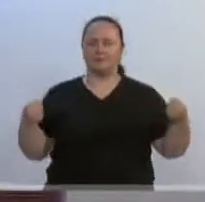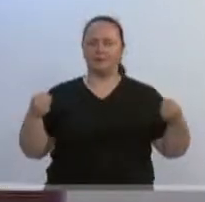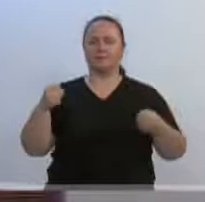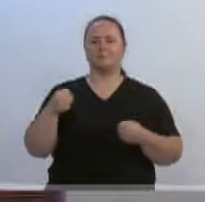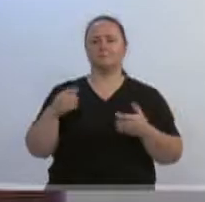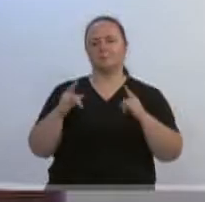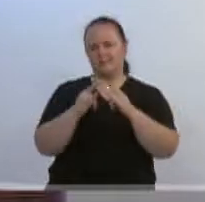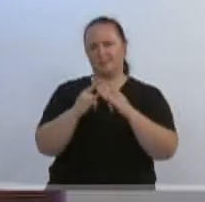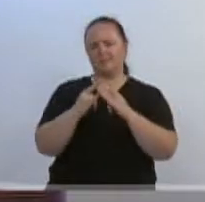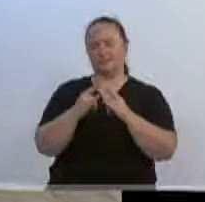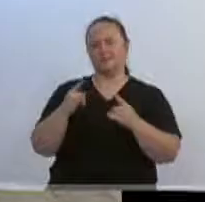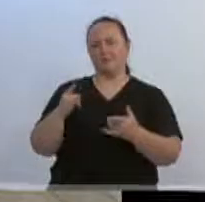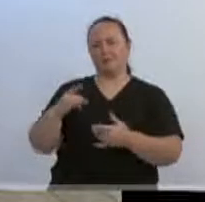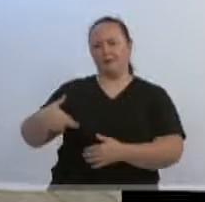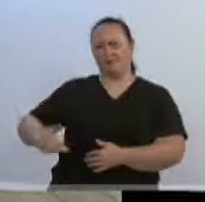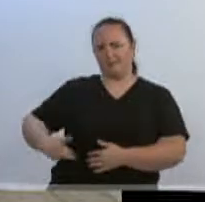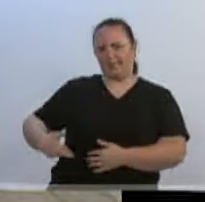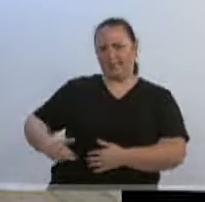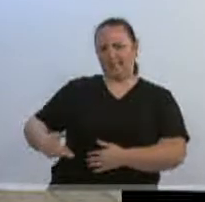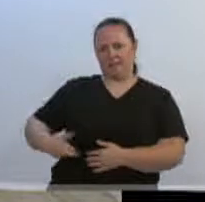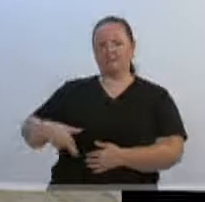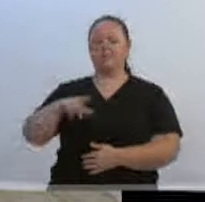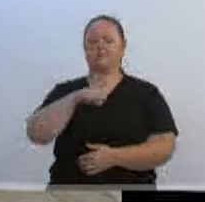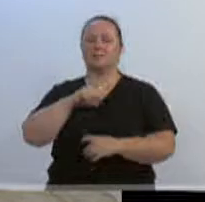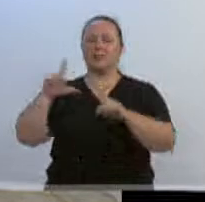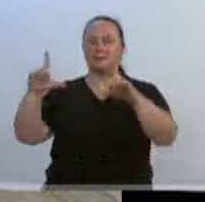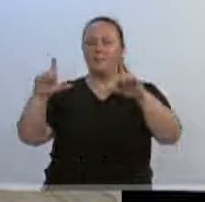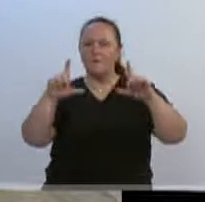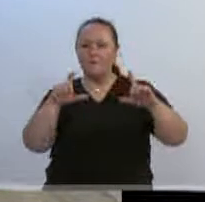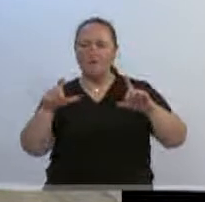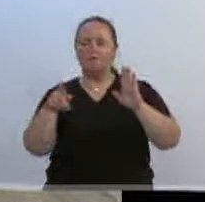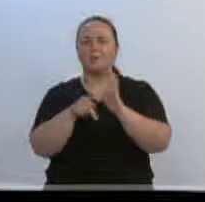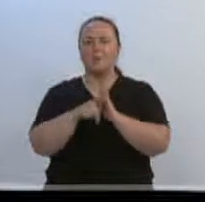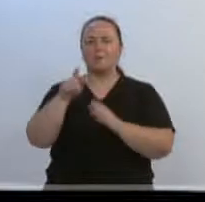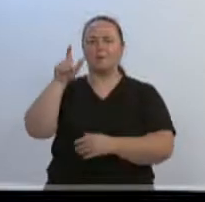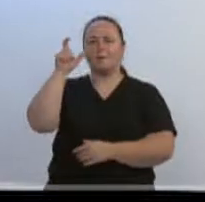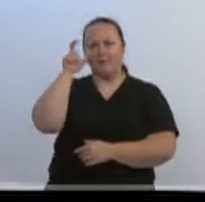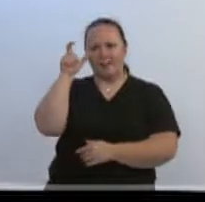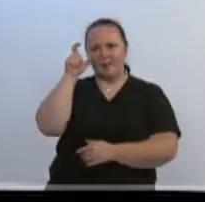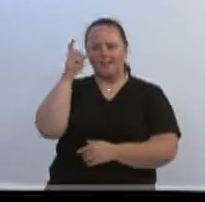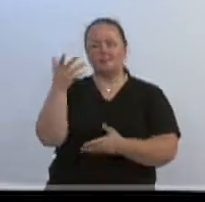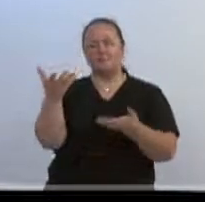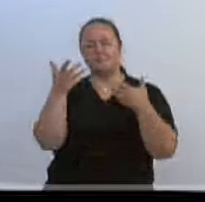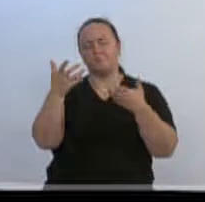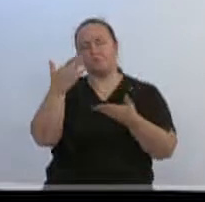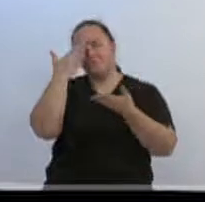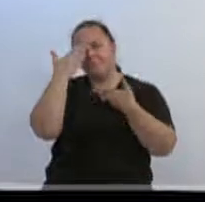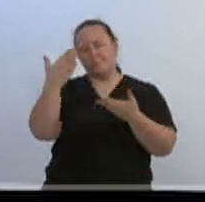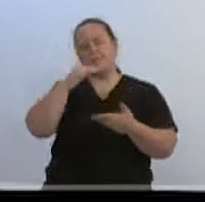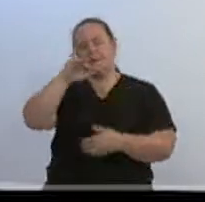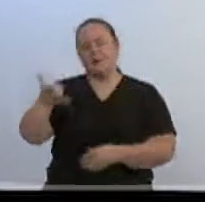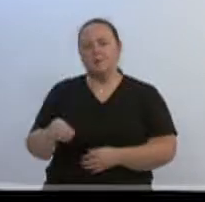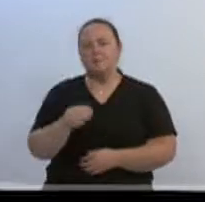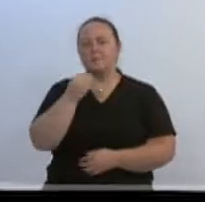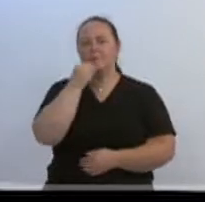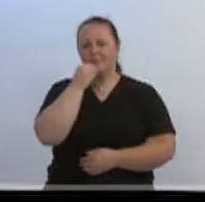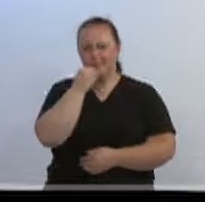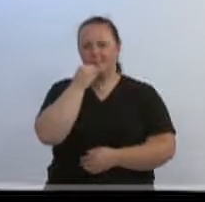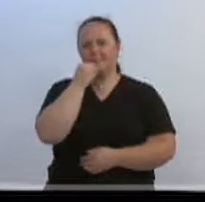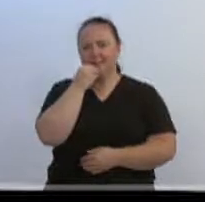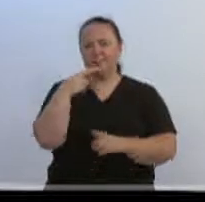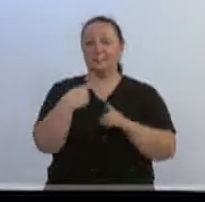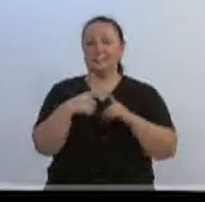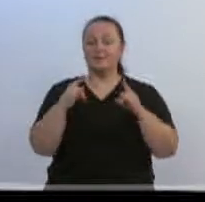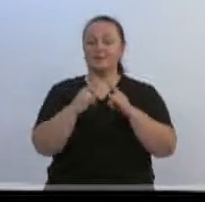fotos aqui também é do ari queremos aqui agradecer pela oportunidade que náo